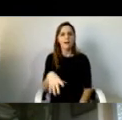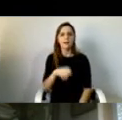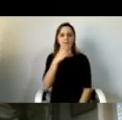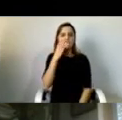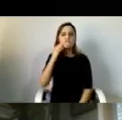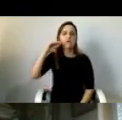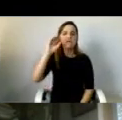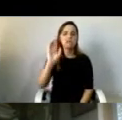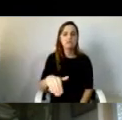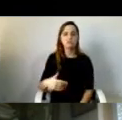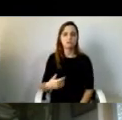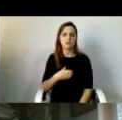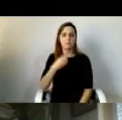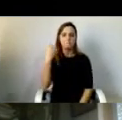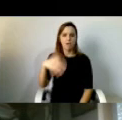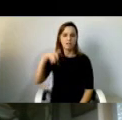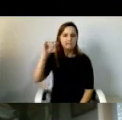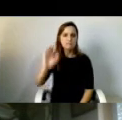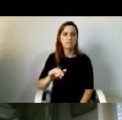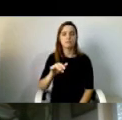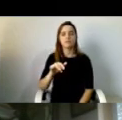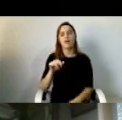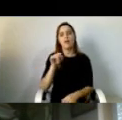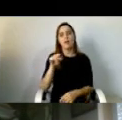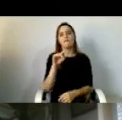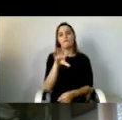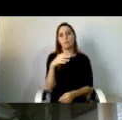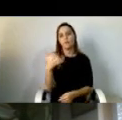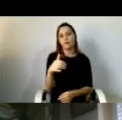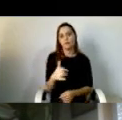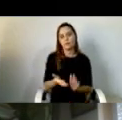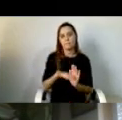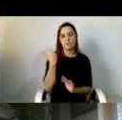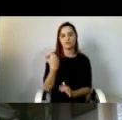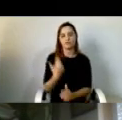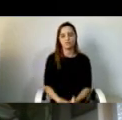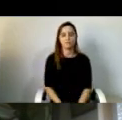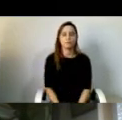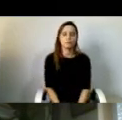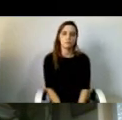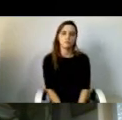gozar, são as formas de violência mais comuns que estas pessoas encontraram.